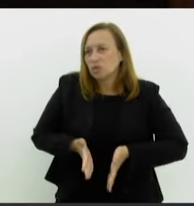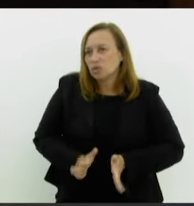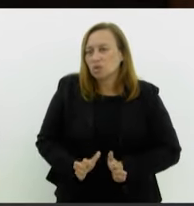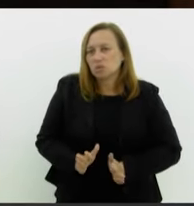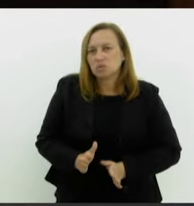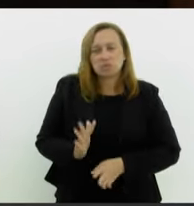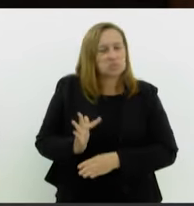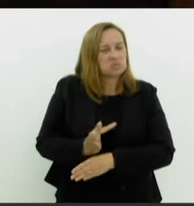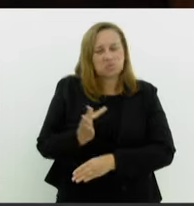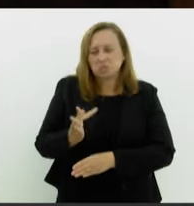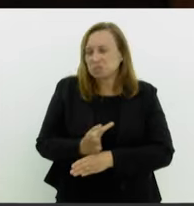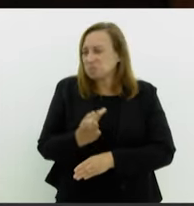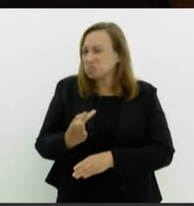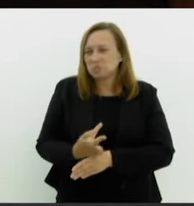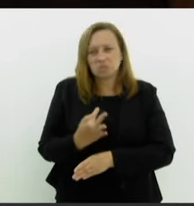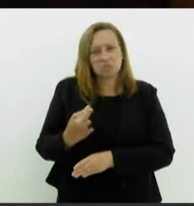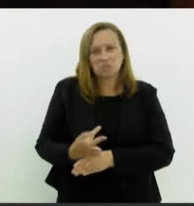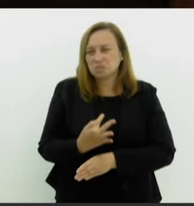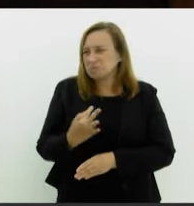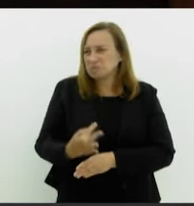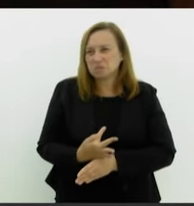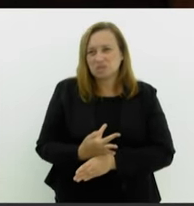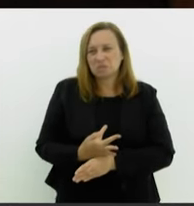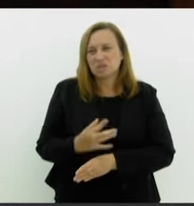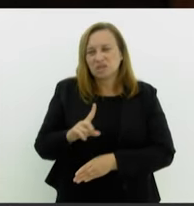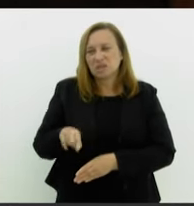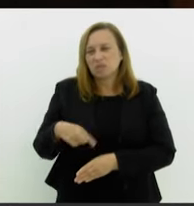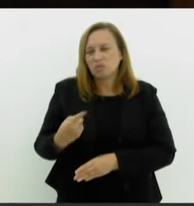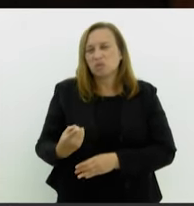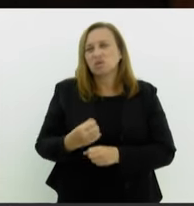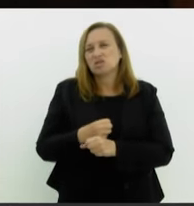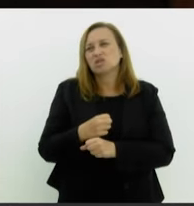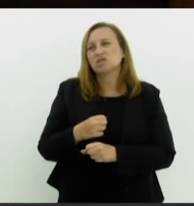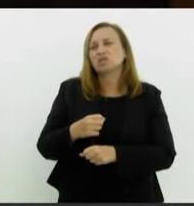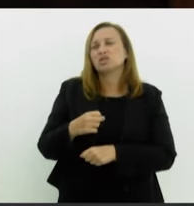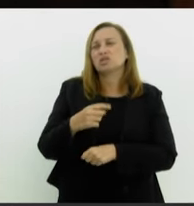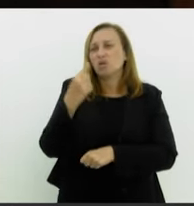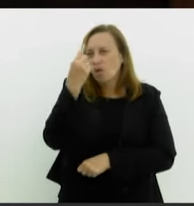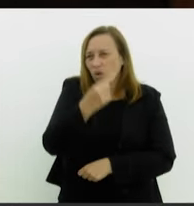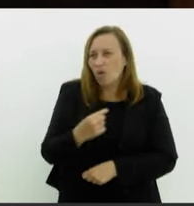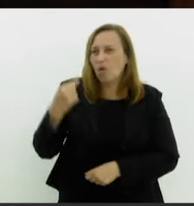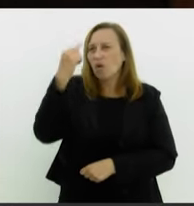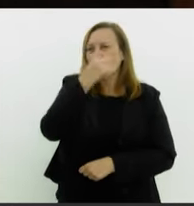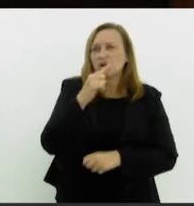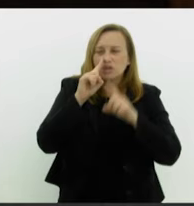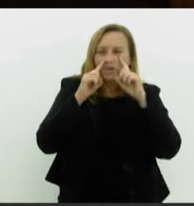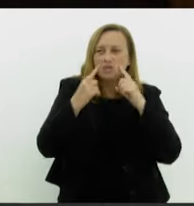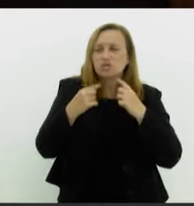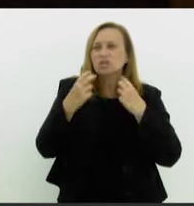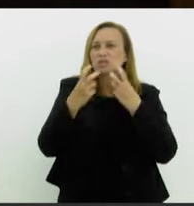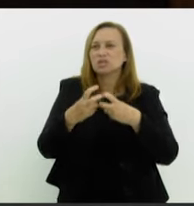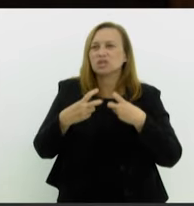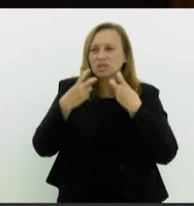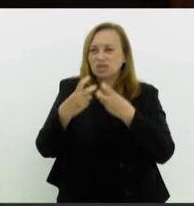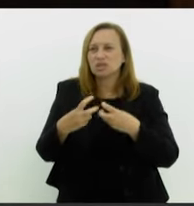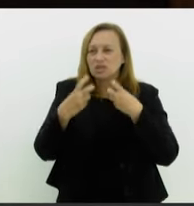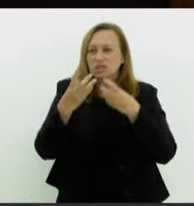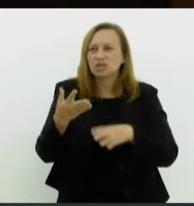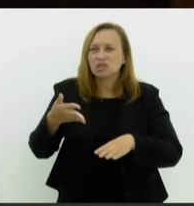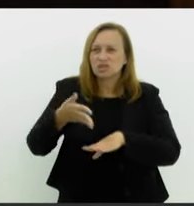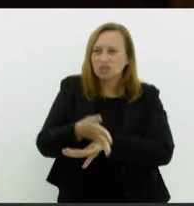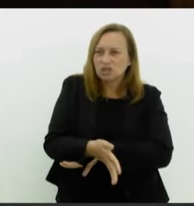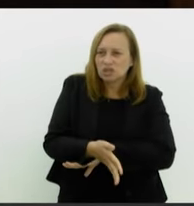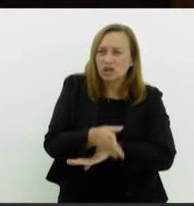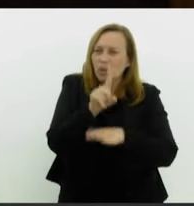aguentando mais depois que de muito tempo muito choro e Muitos gritos chegam então